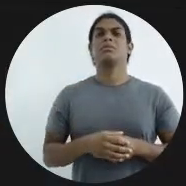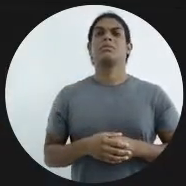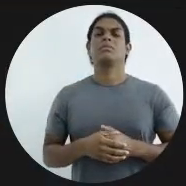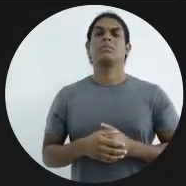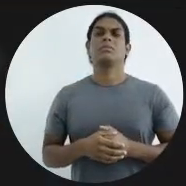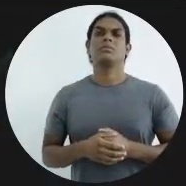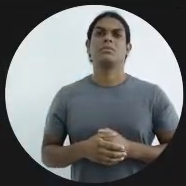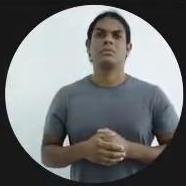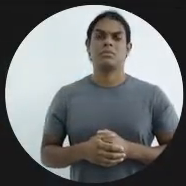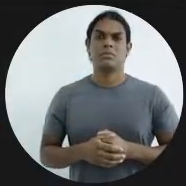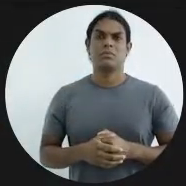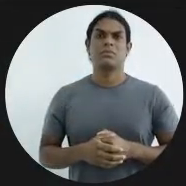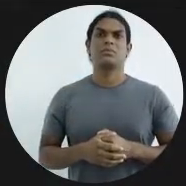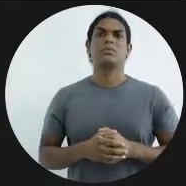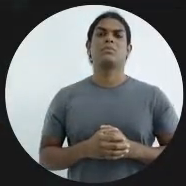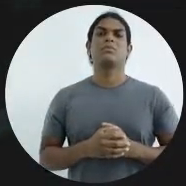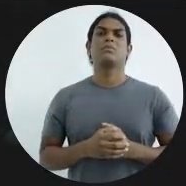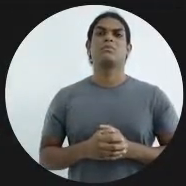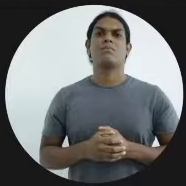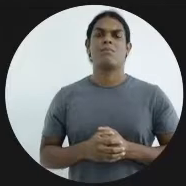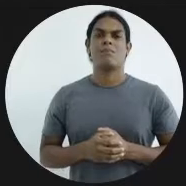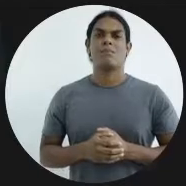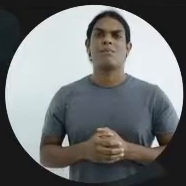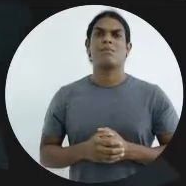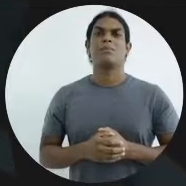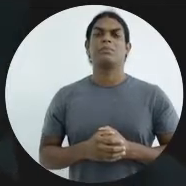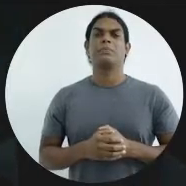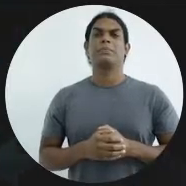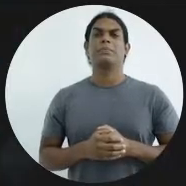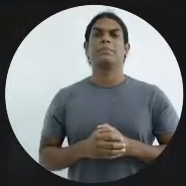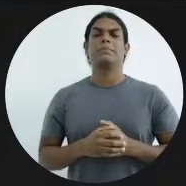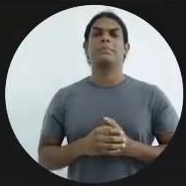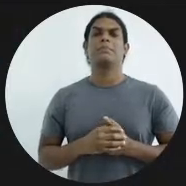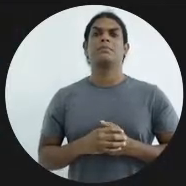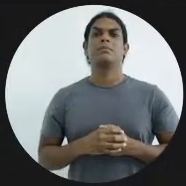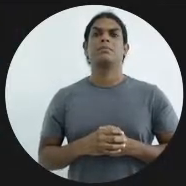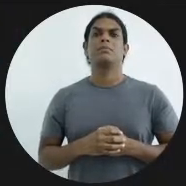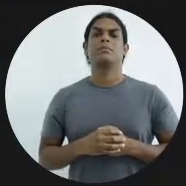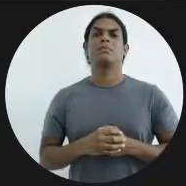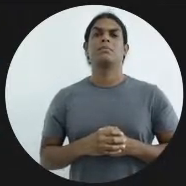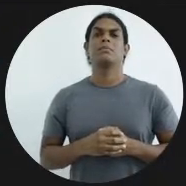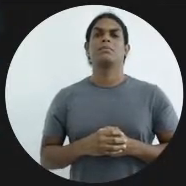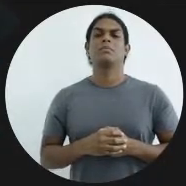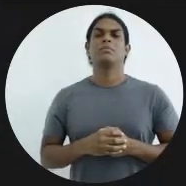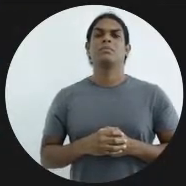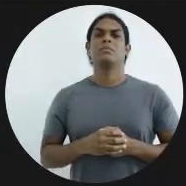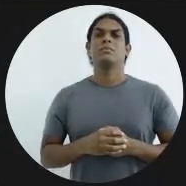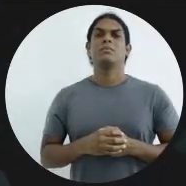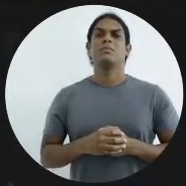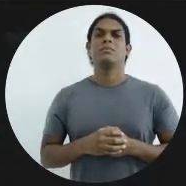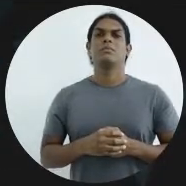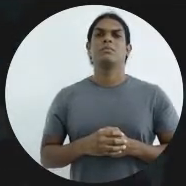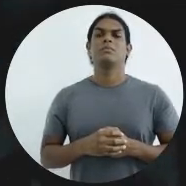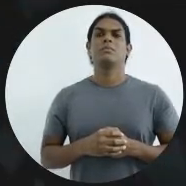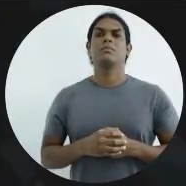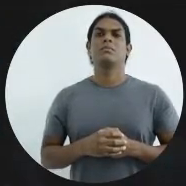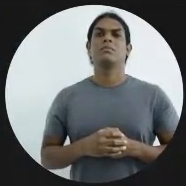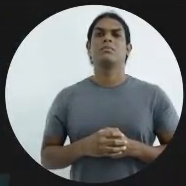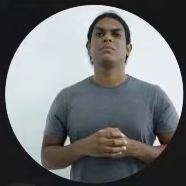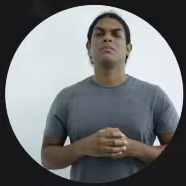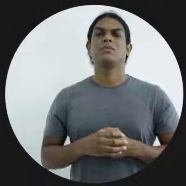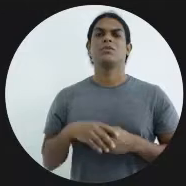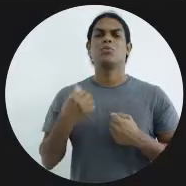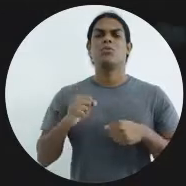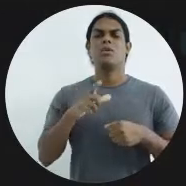clique naquele elemento, ele capta aquele evento e realiza a função que você definiu. A gente pode ter